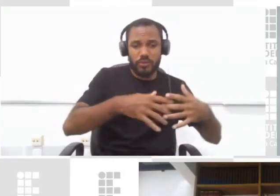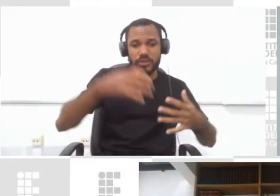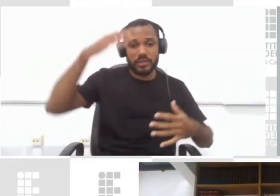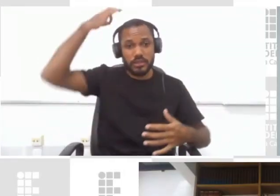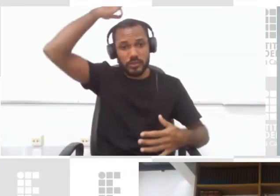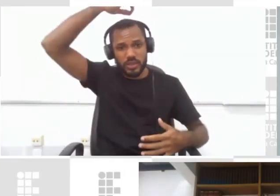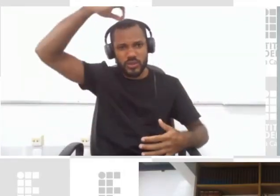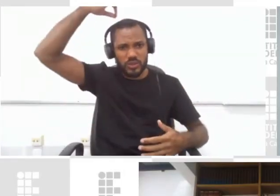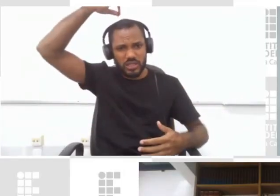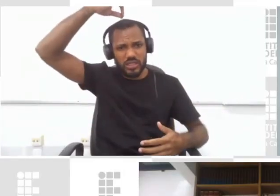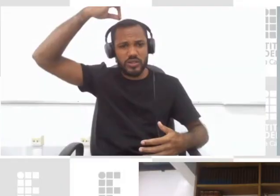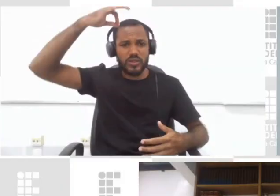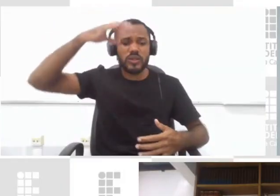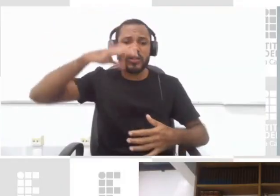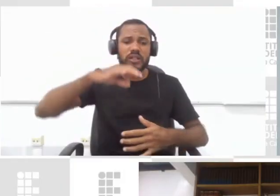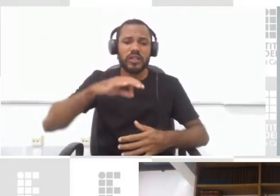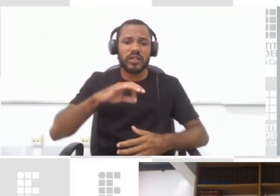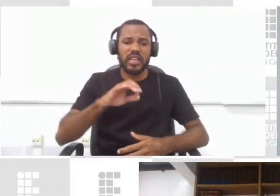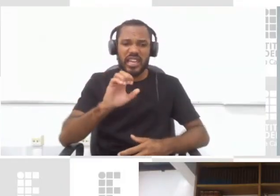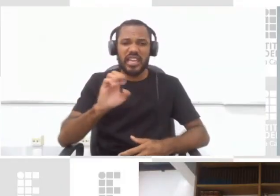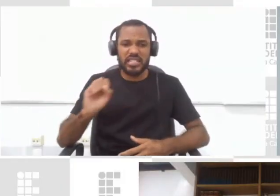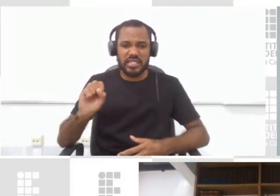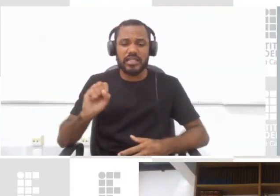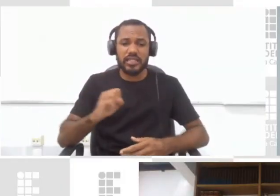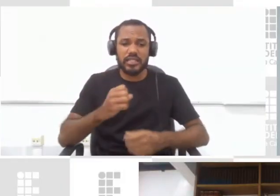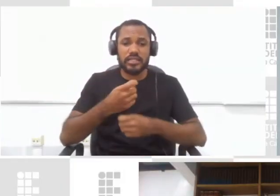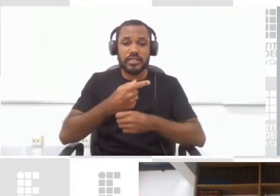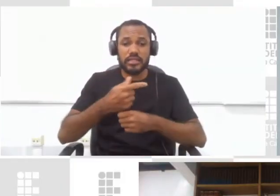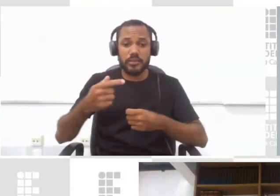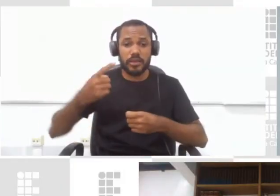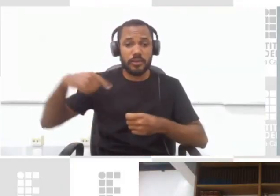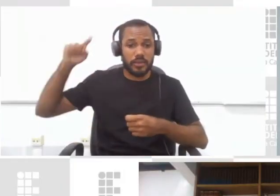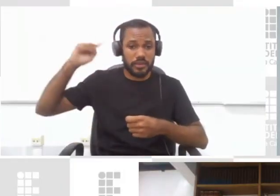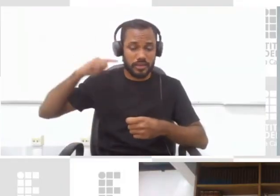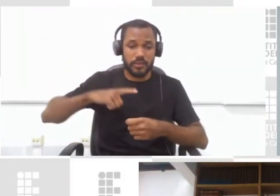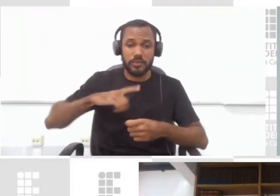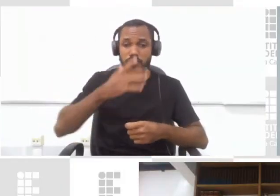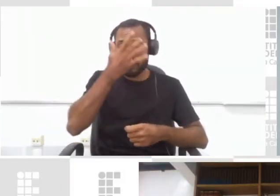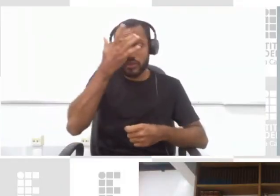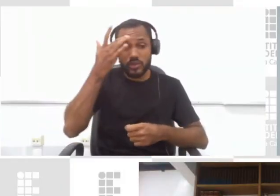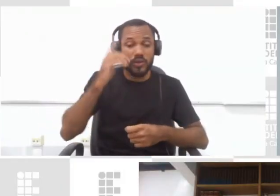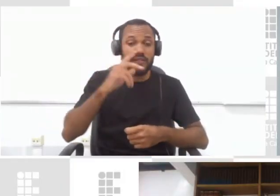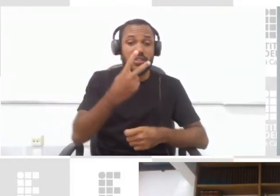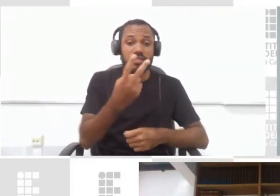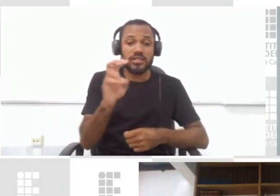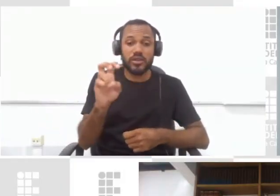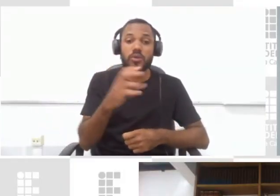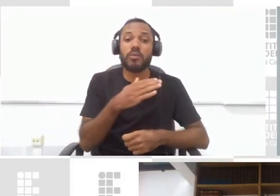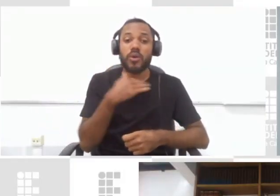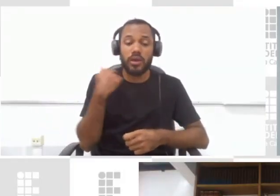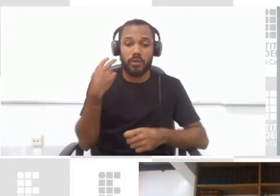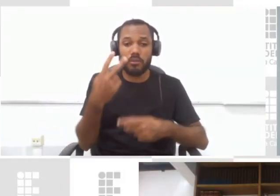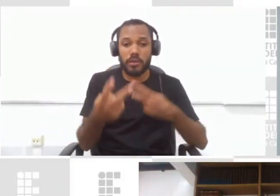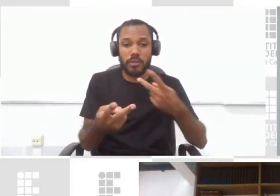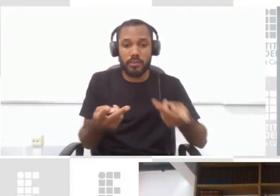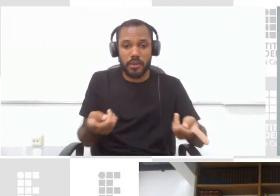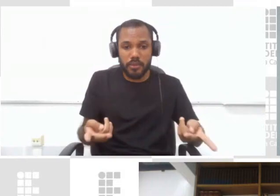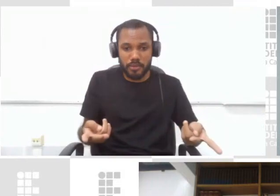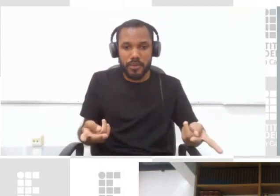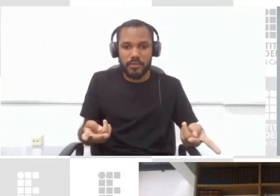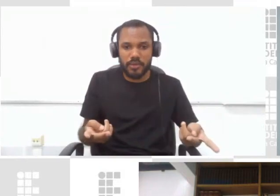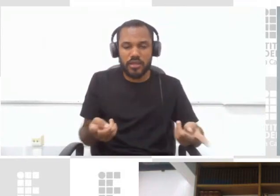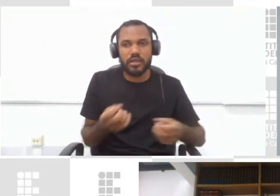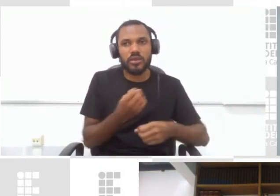na semana passada, por causa disso. Foi menor do que o que aconteceu em 2023 em São Sebastião e em Petrópolis